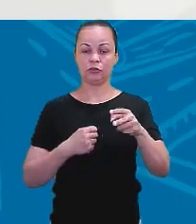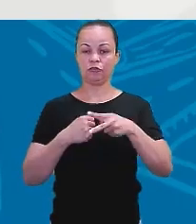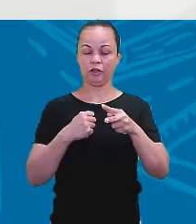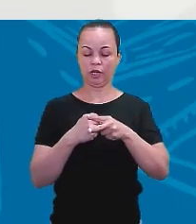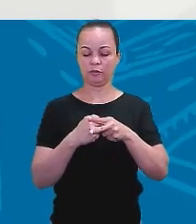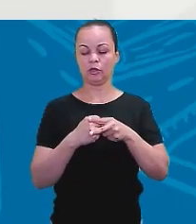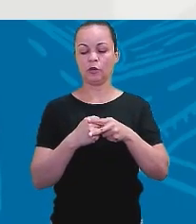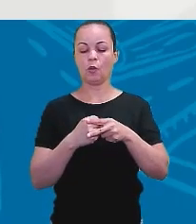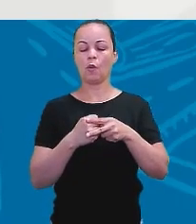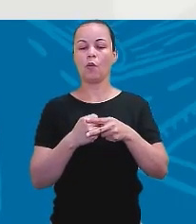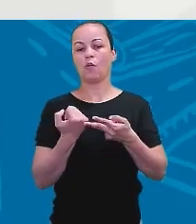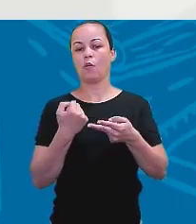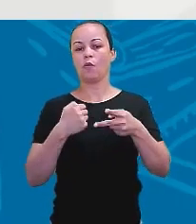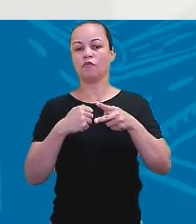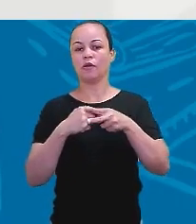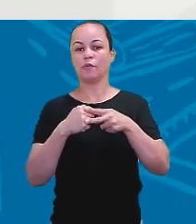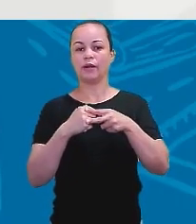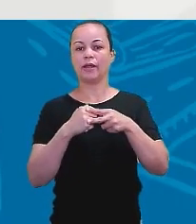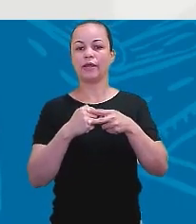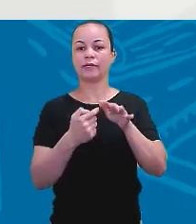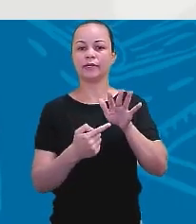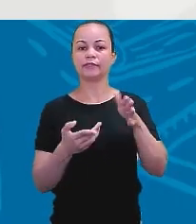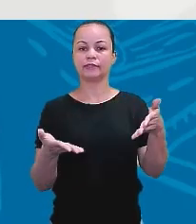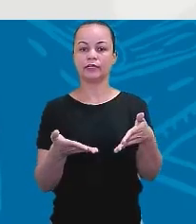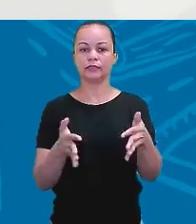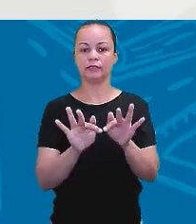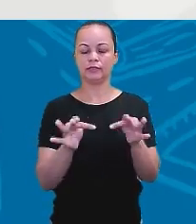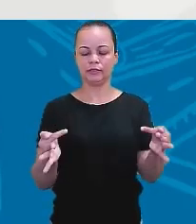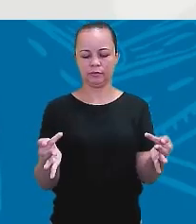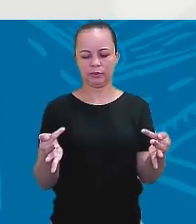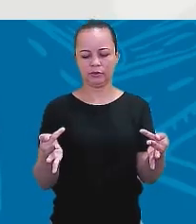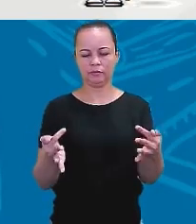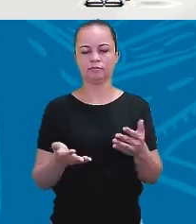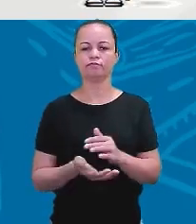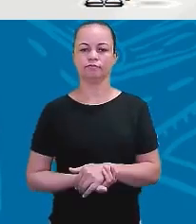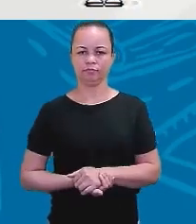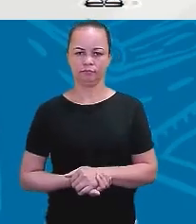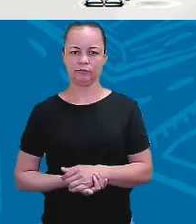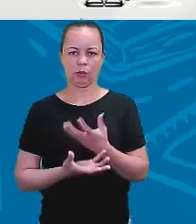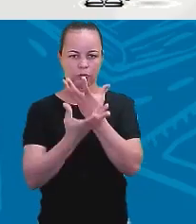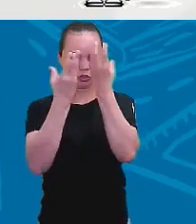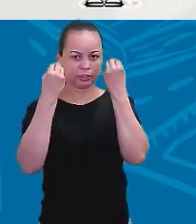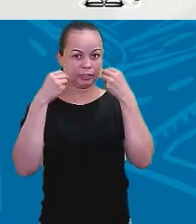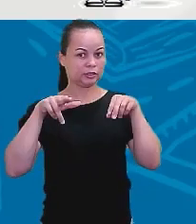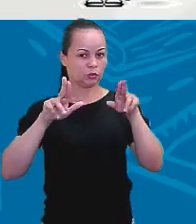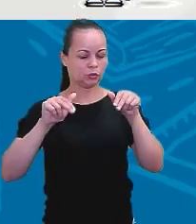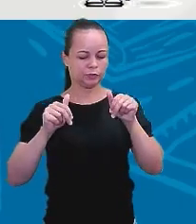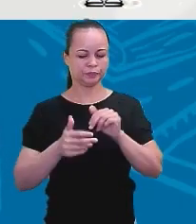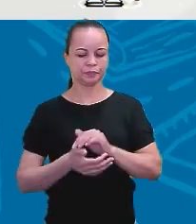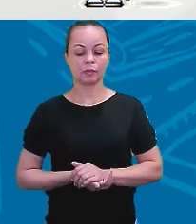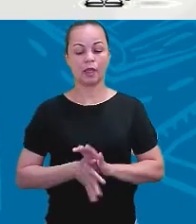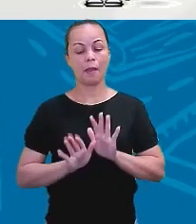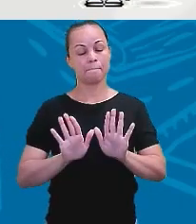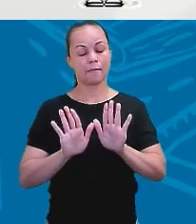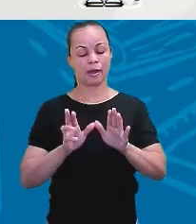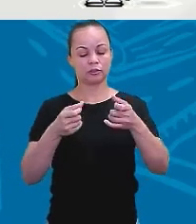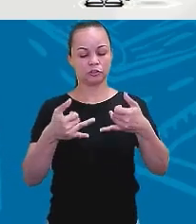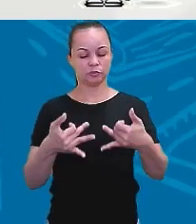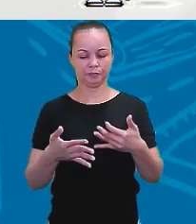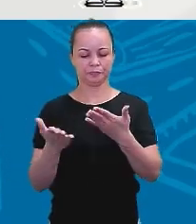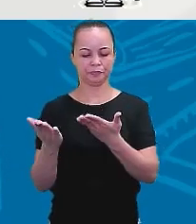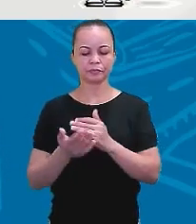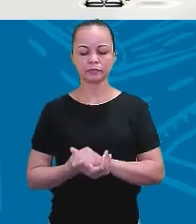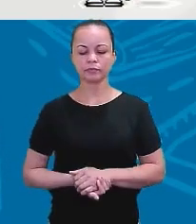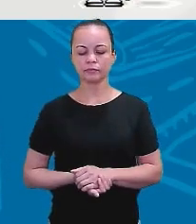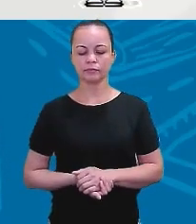Do e does, eu só uso no presente. Não esqueçam disso. Porém, eu digo aqui, ó, you like to